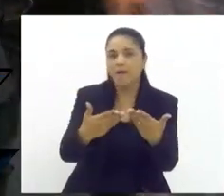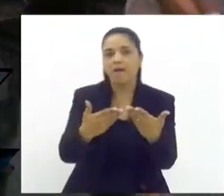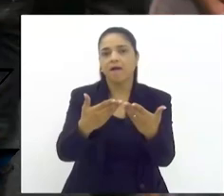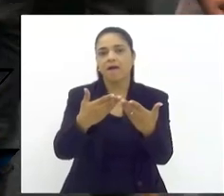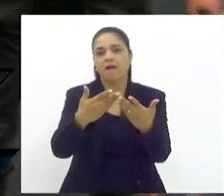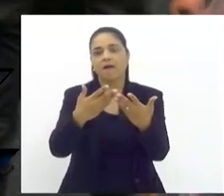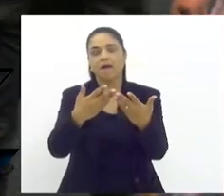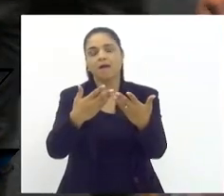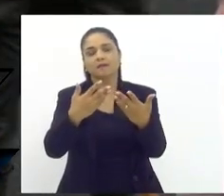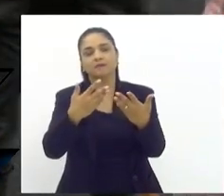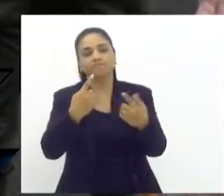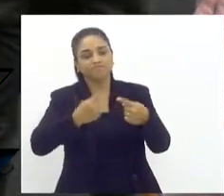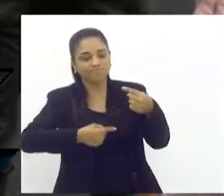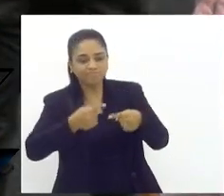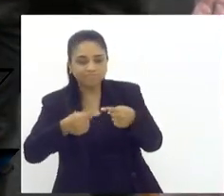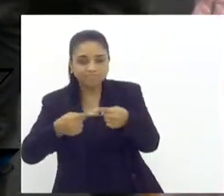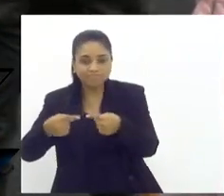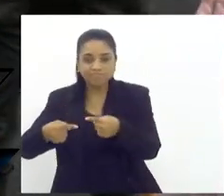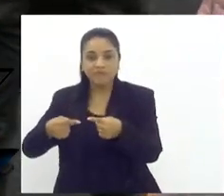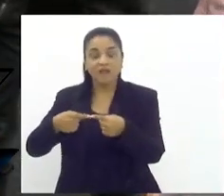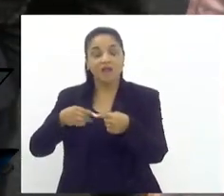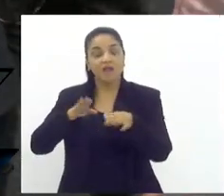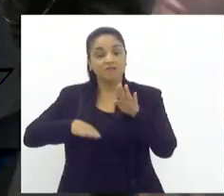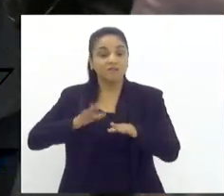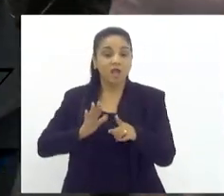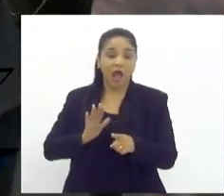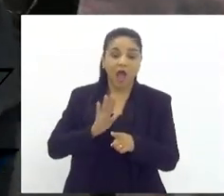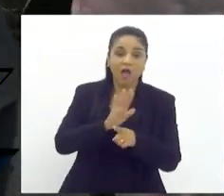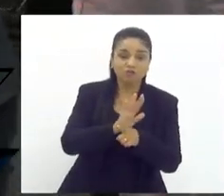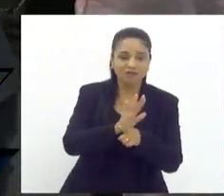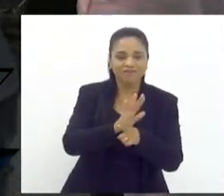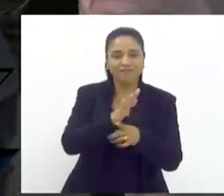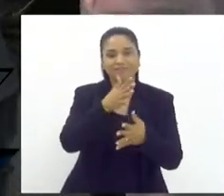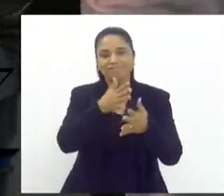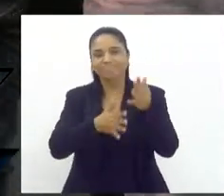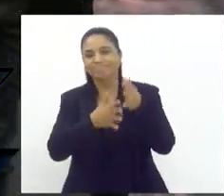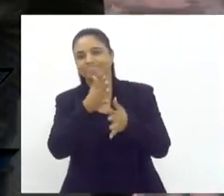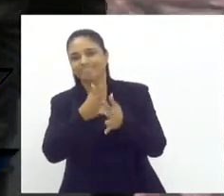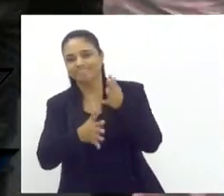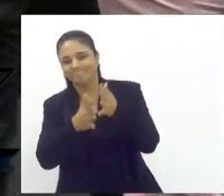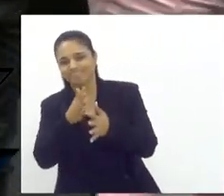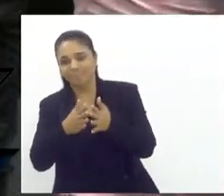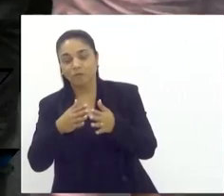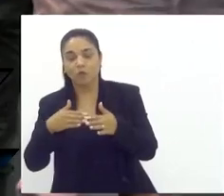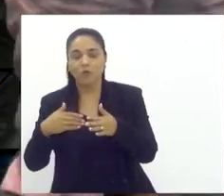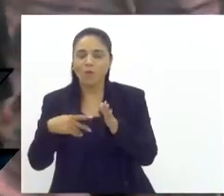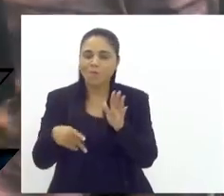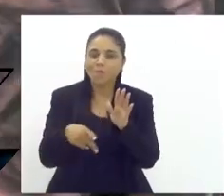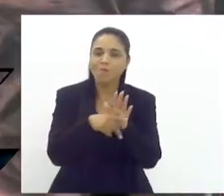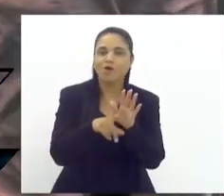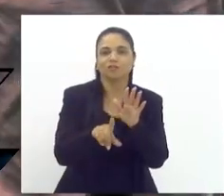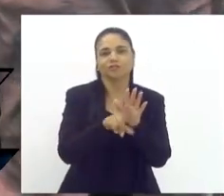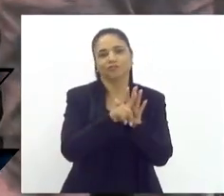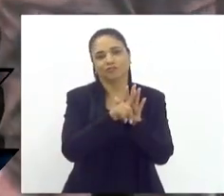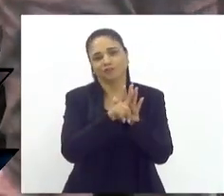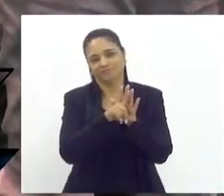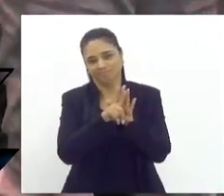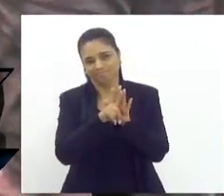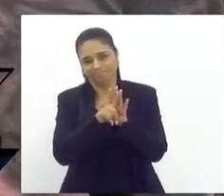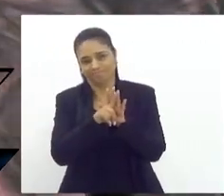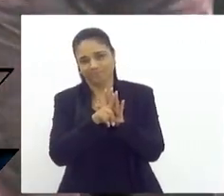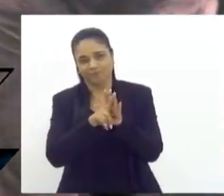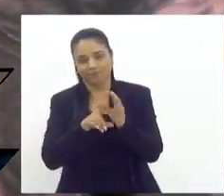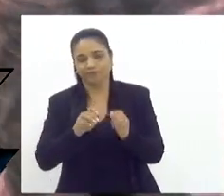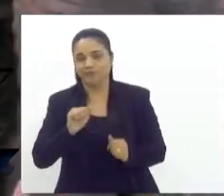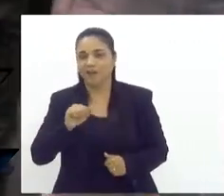para que possamos muitas vezes em vez de ajudar a atrapalharmos o de um projeto tão importante para os